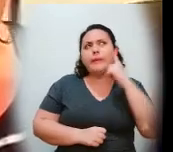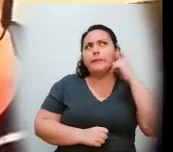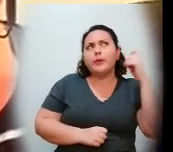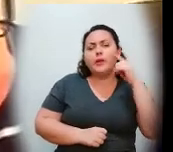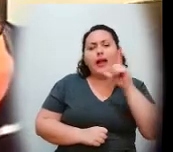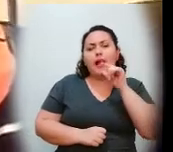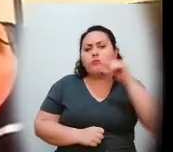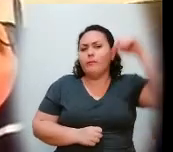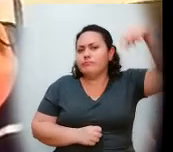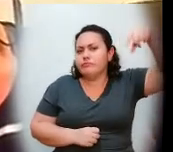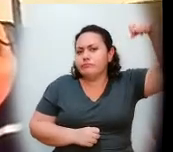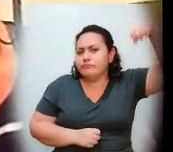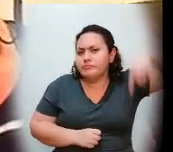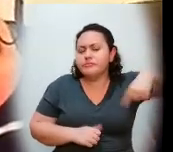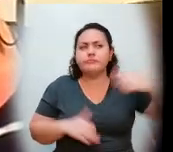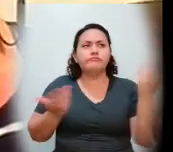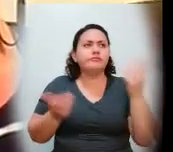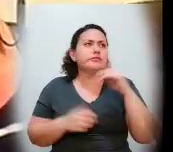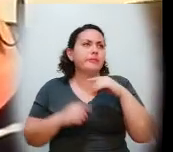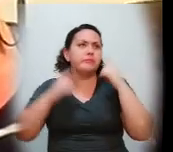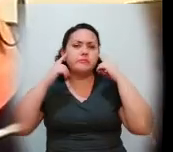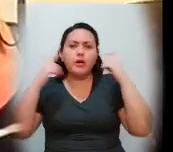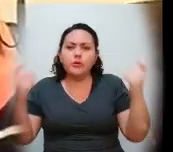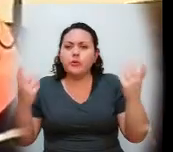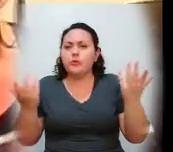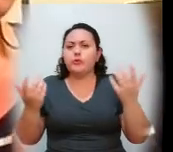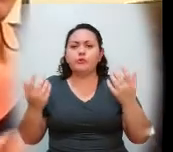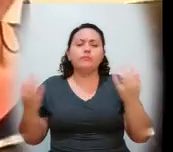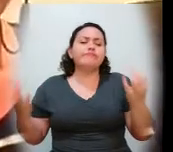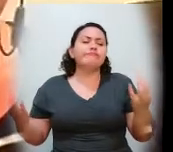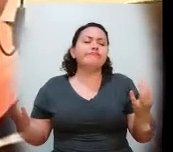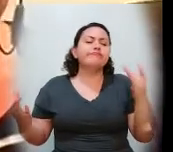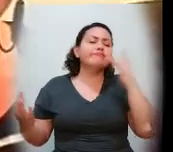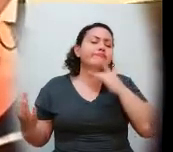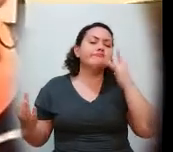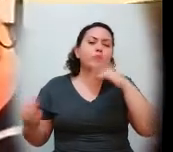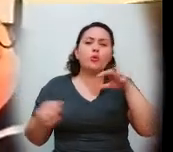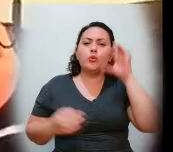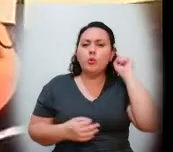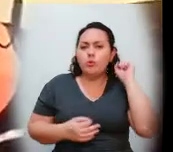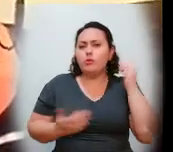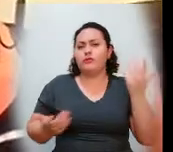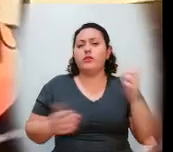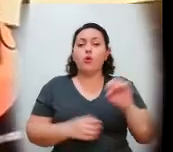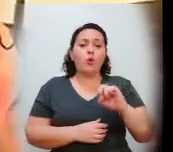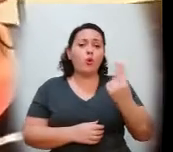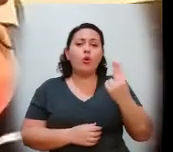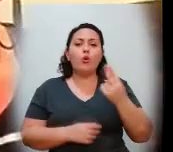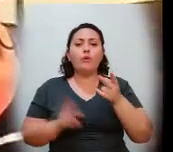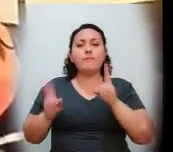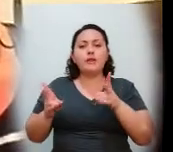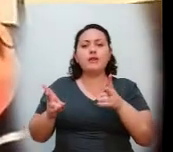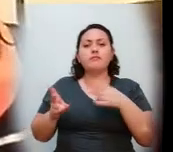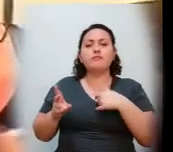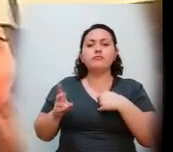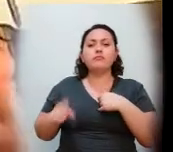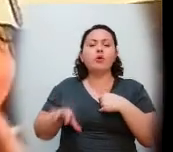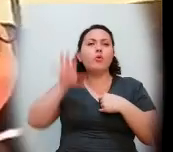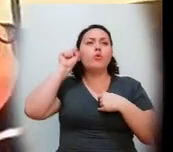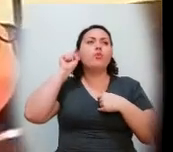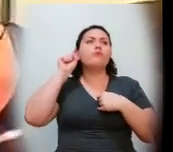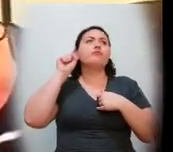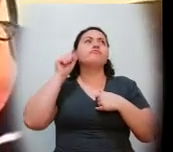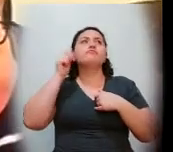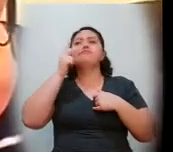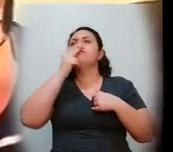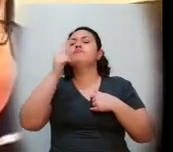de água, com um barulhinho de uma meditação gostosa, ou até com relaxamento indutivo, assim, da gente poder pensar em